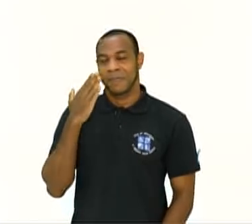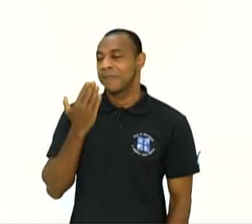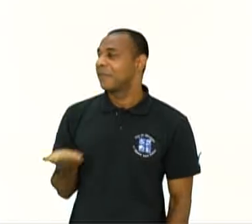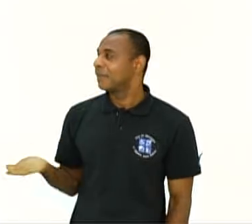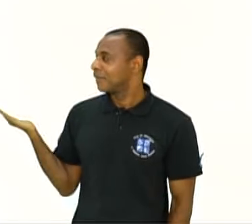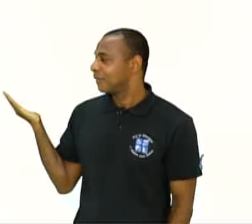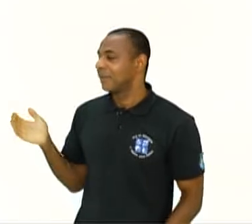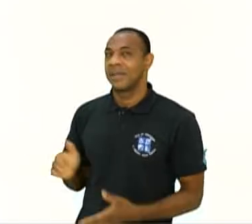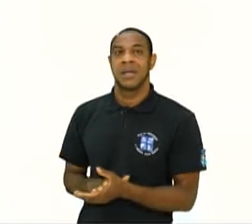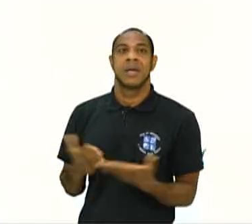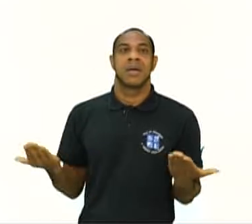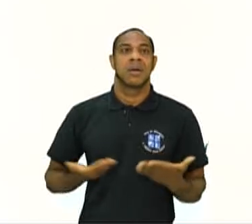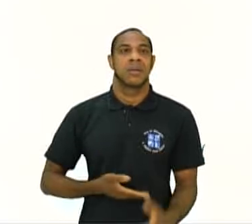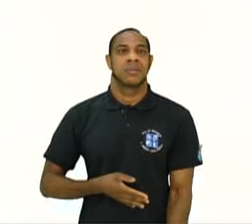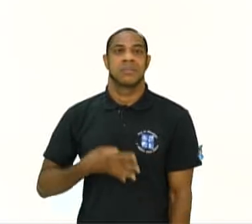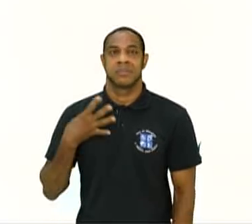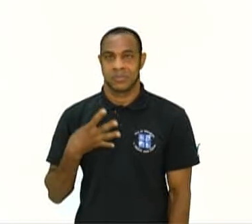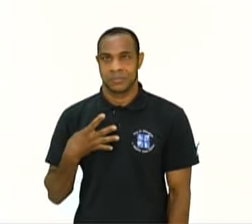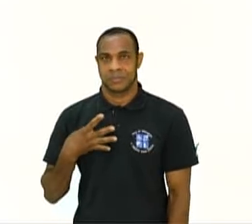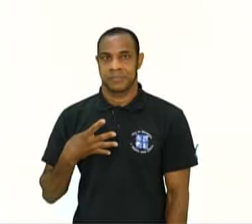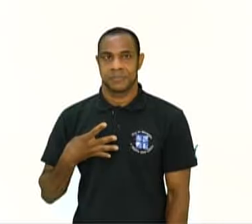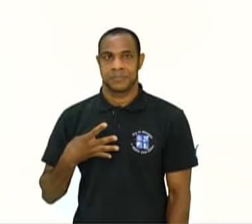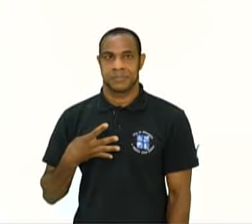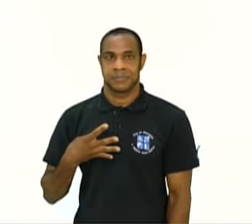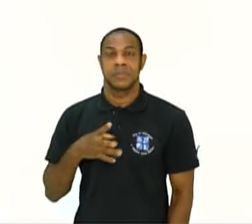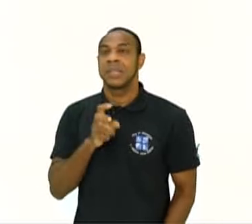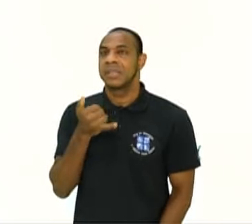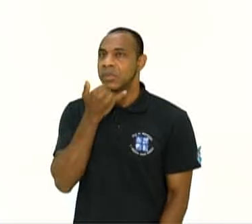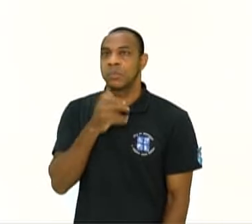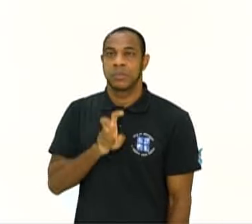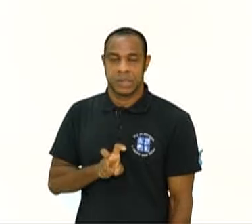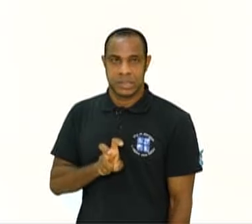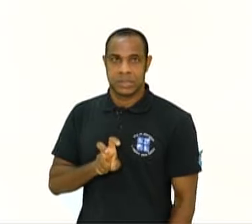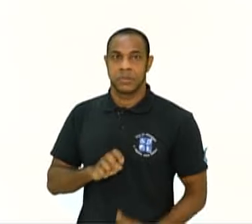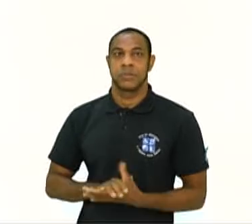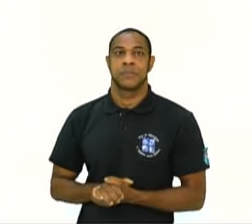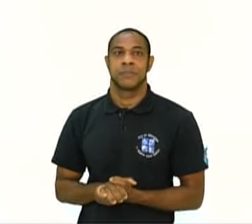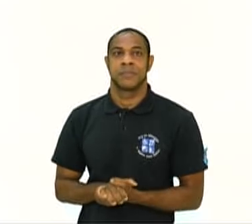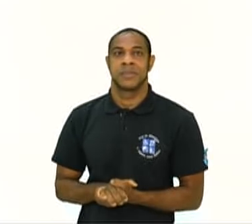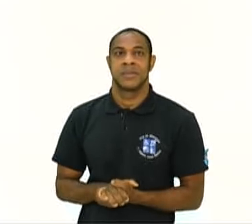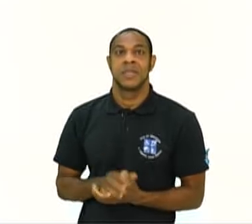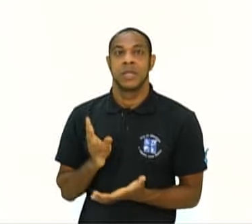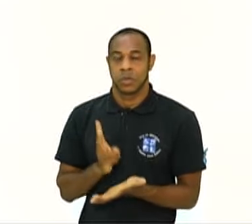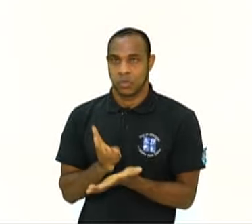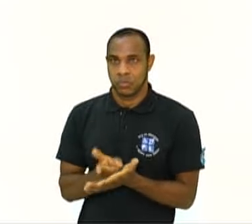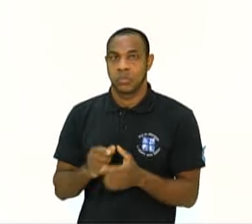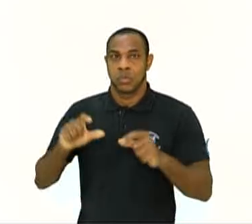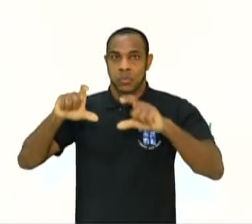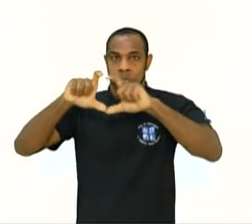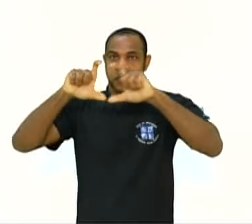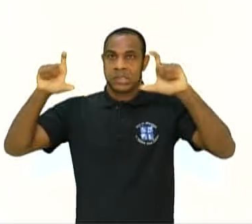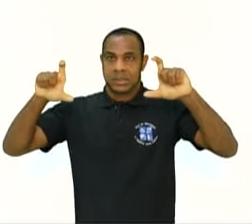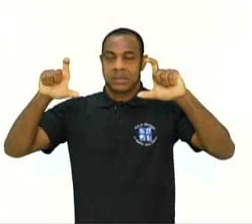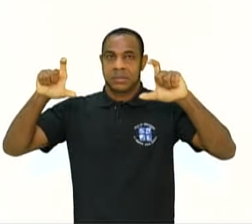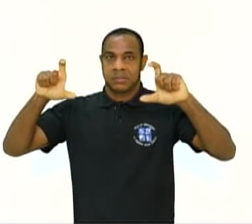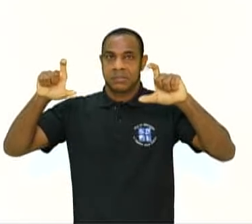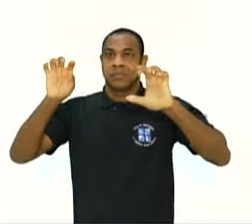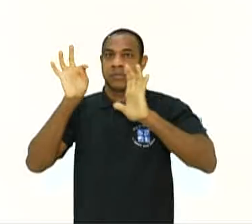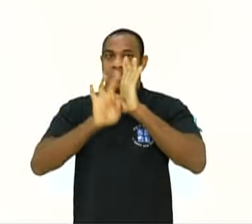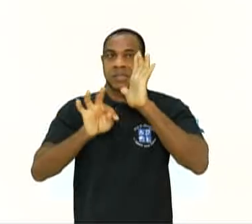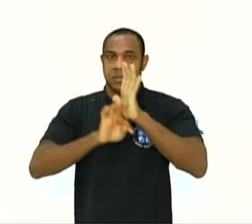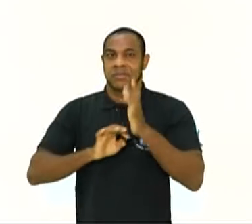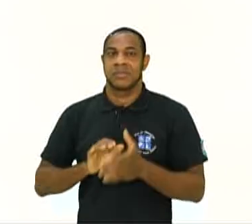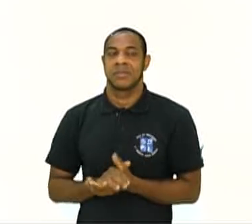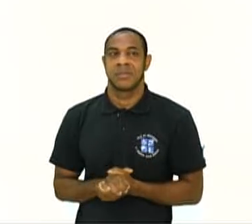Agora, o number 5 ainda sobre o texto. The police said that the material removed from the wall was not